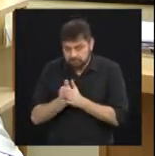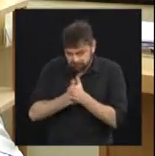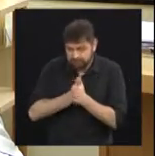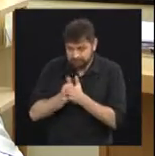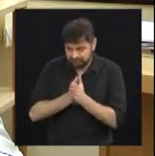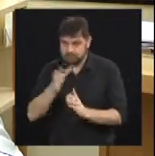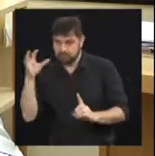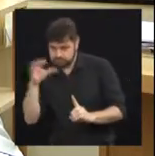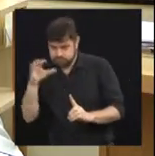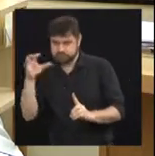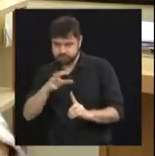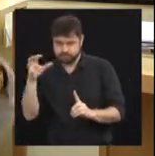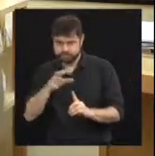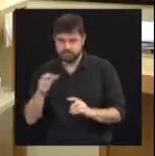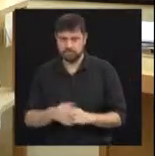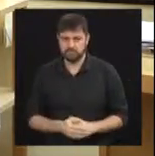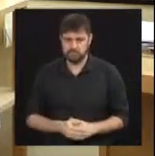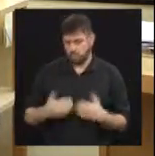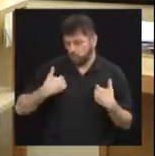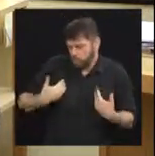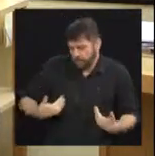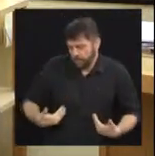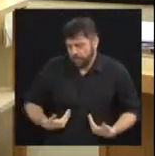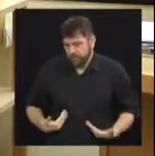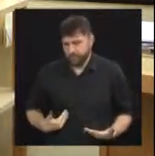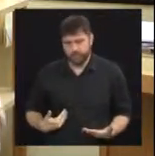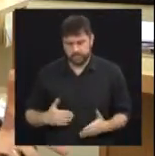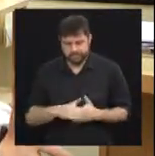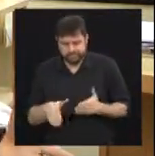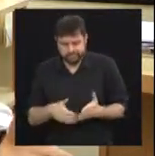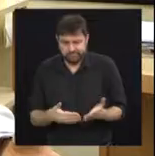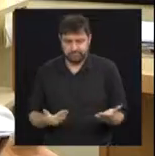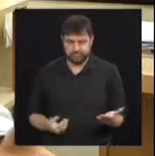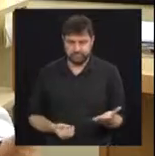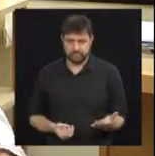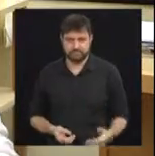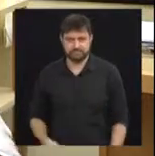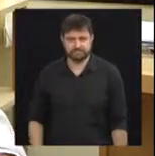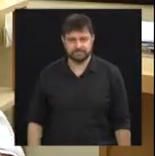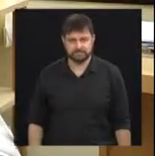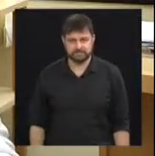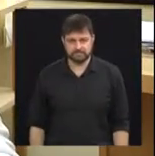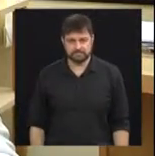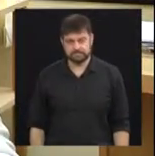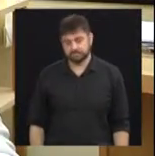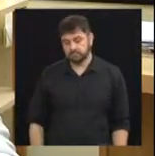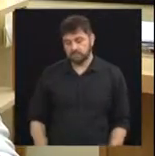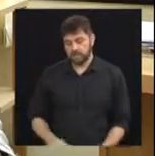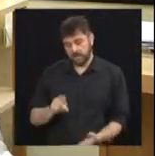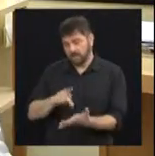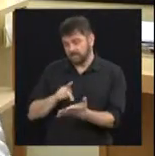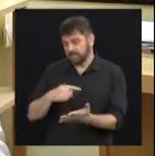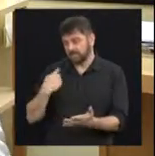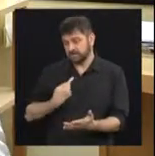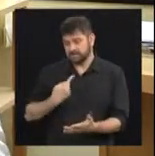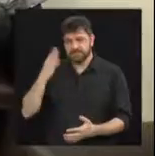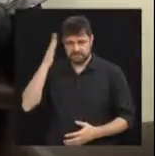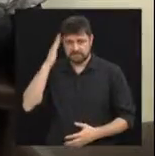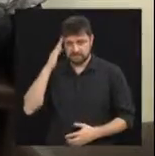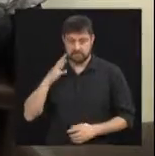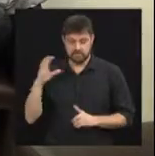interferir sobre todas as manifestações do nosso organismo. Então, é claro que é um fator a ser considerado,